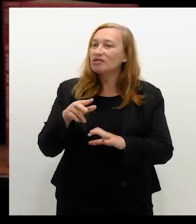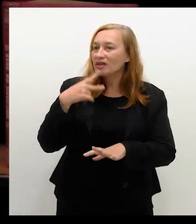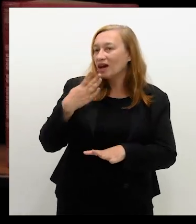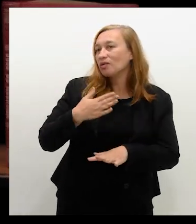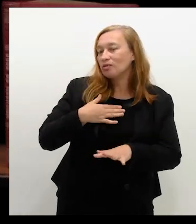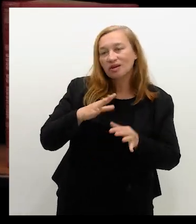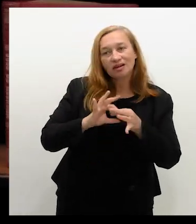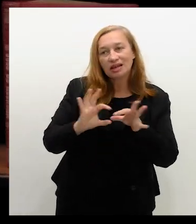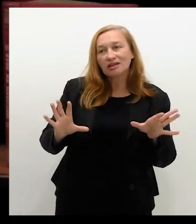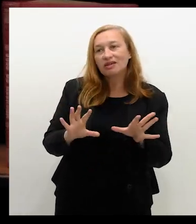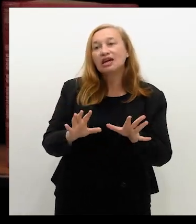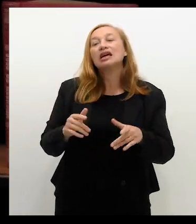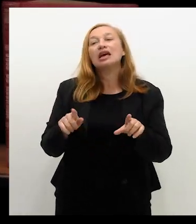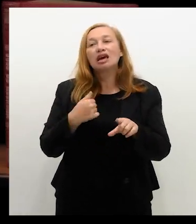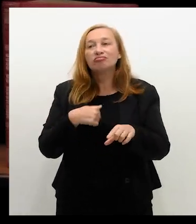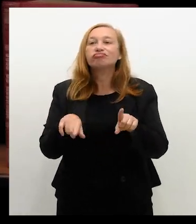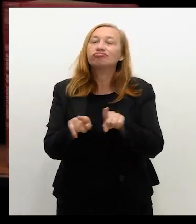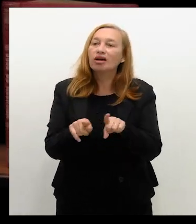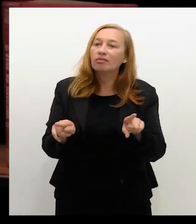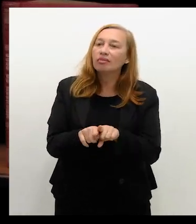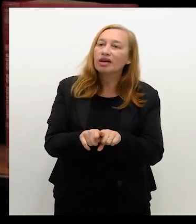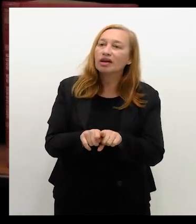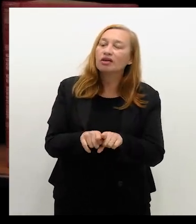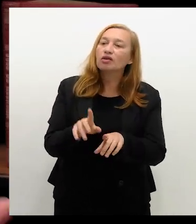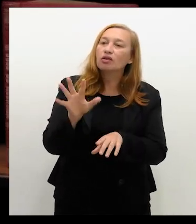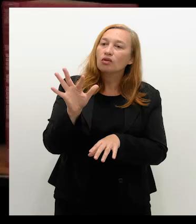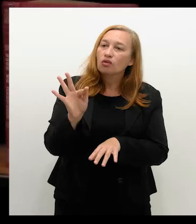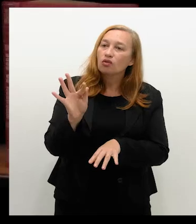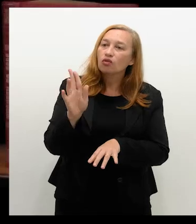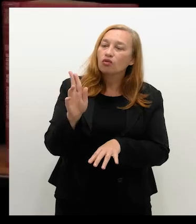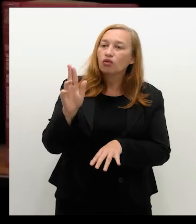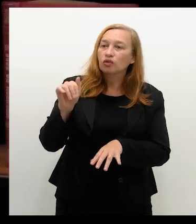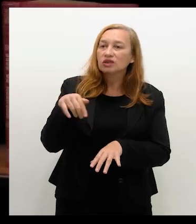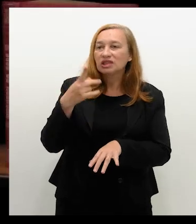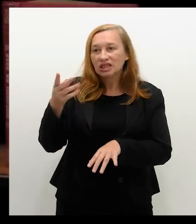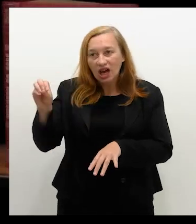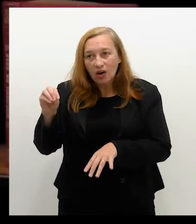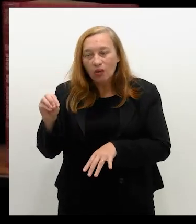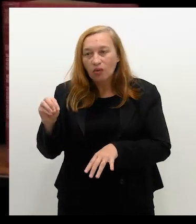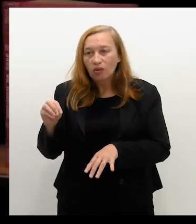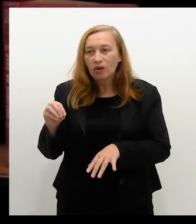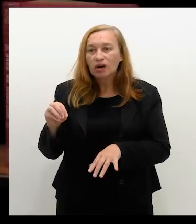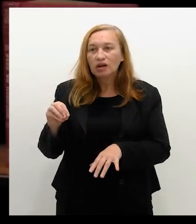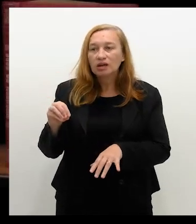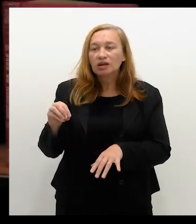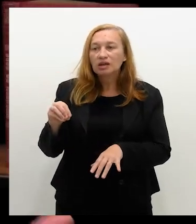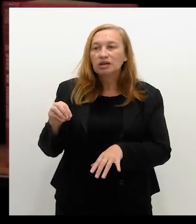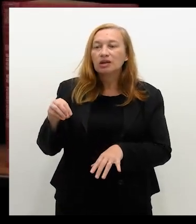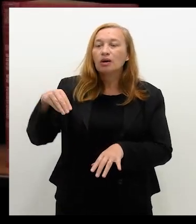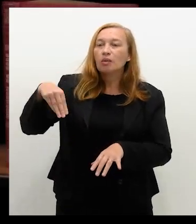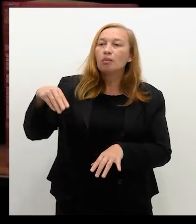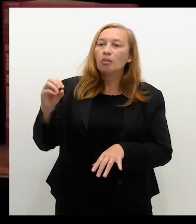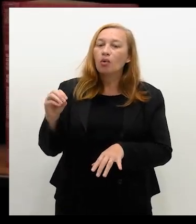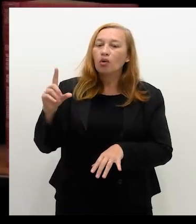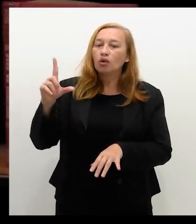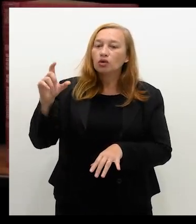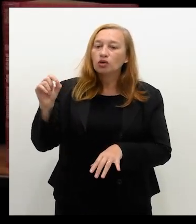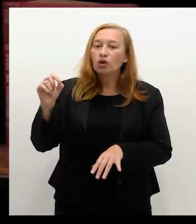fica à vontade. E eu tô também no Fundão, no setor lá de